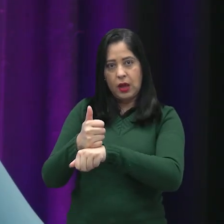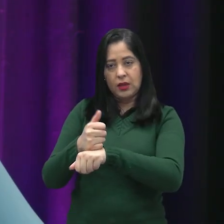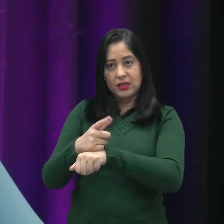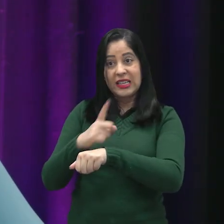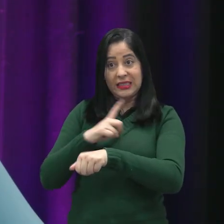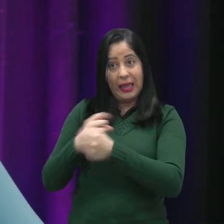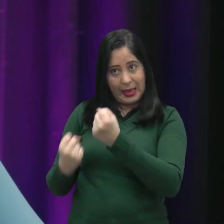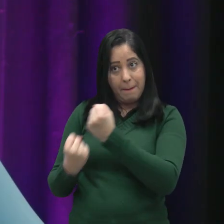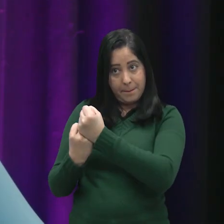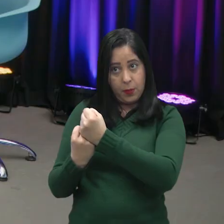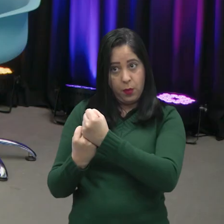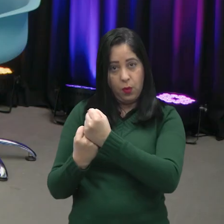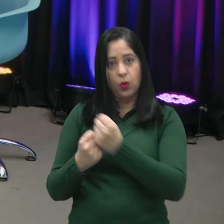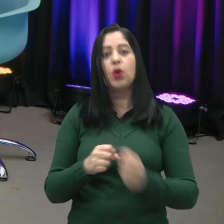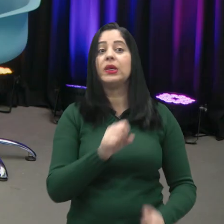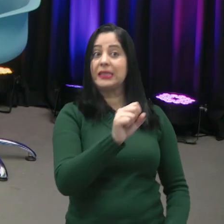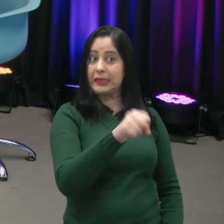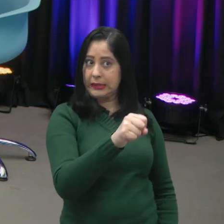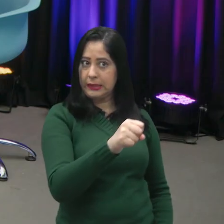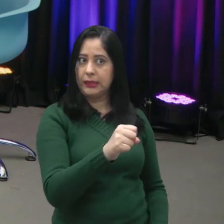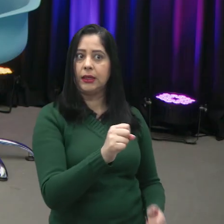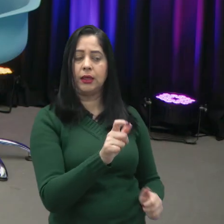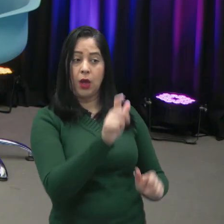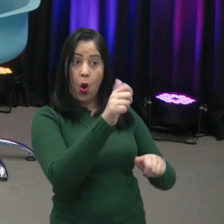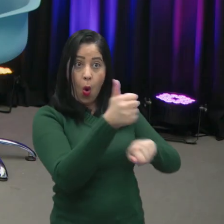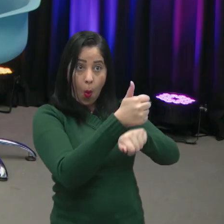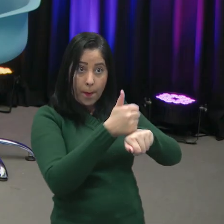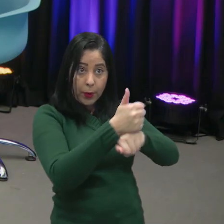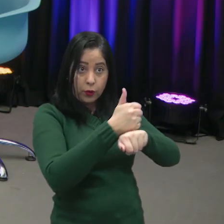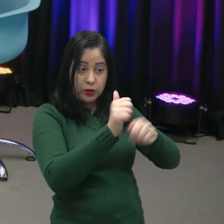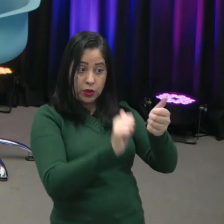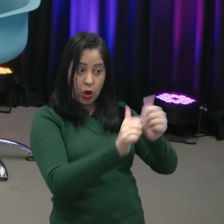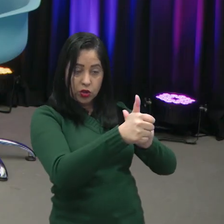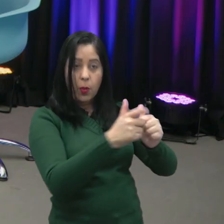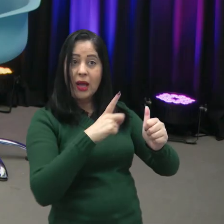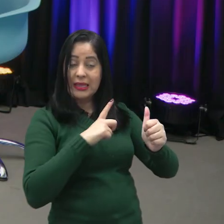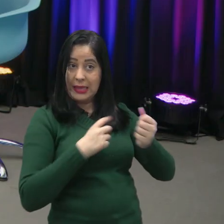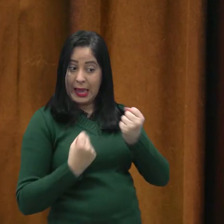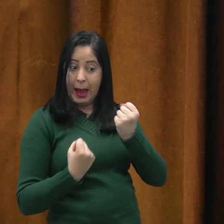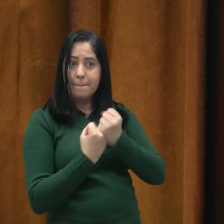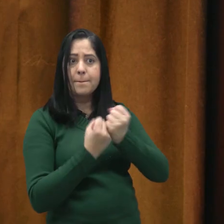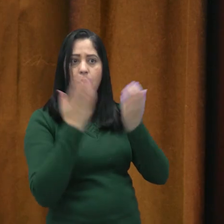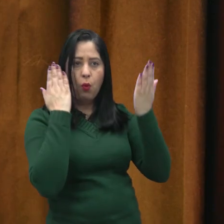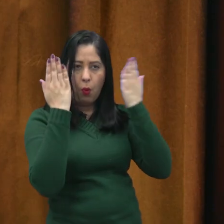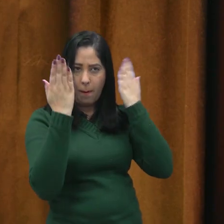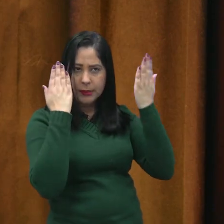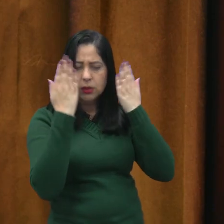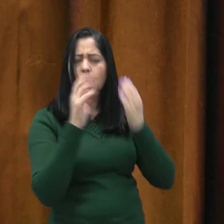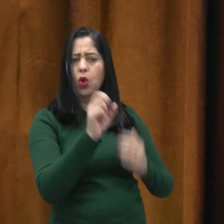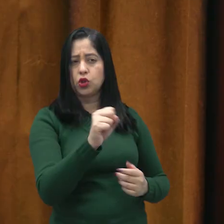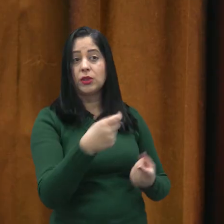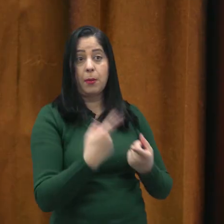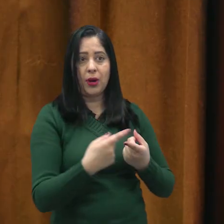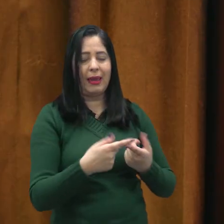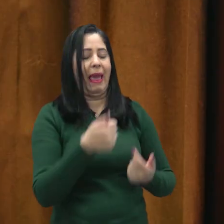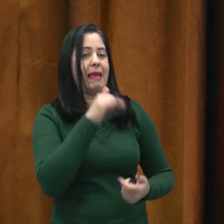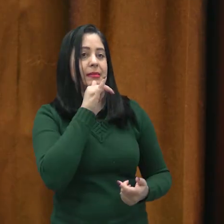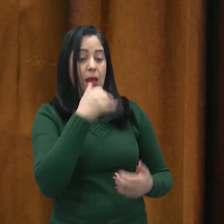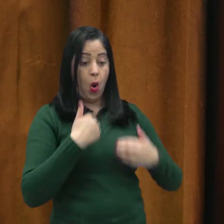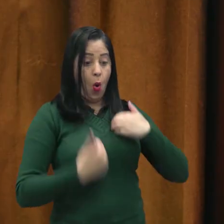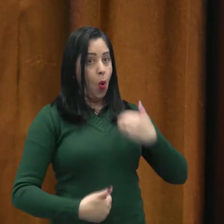têm um suporte? Tem um suporte psicológico para estar fortalecendo não só a parte física, sim a parte mental,